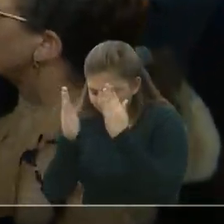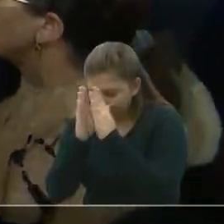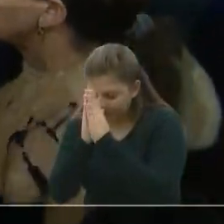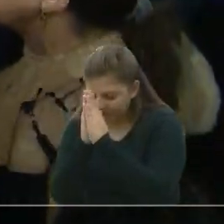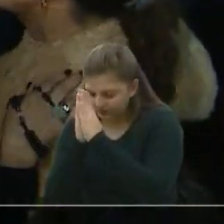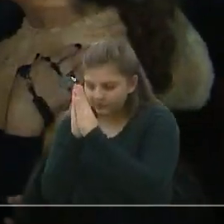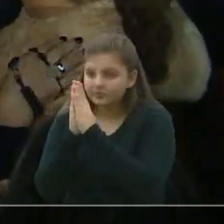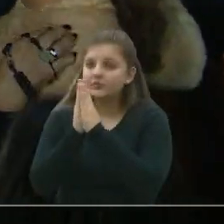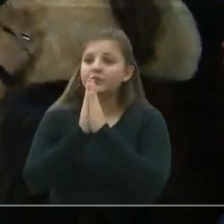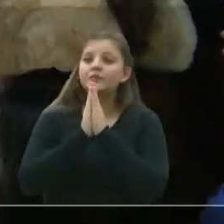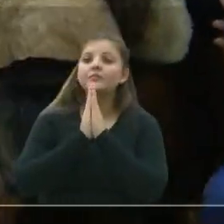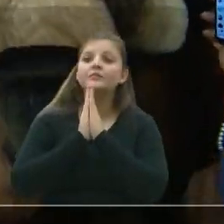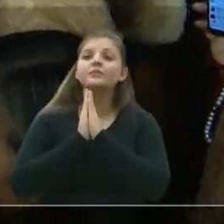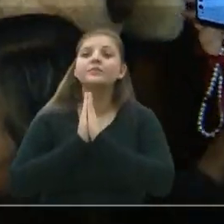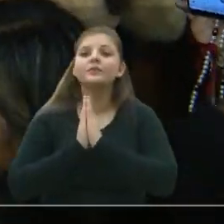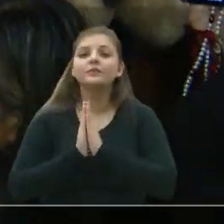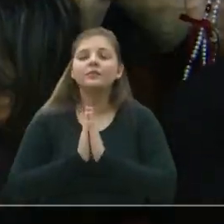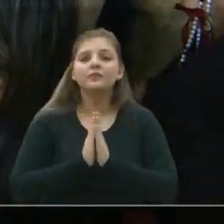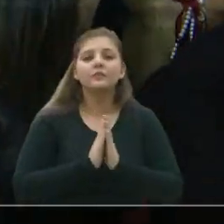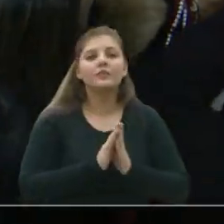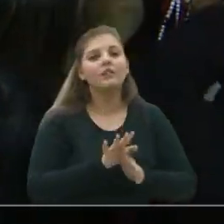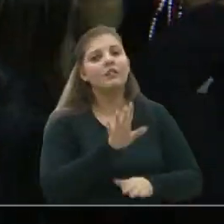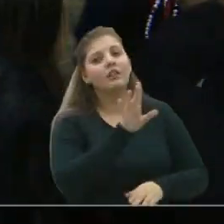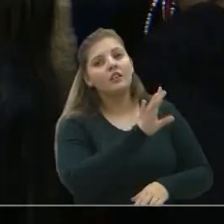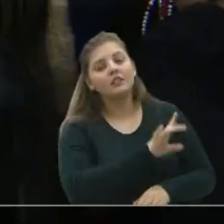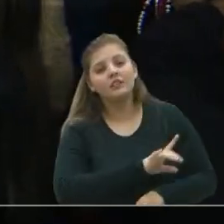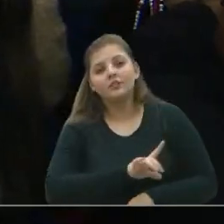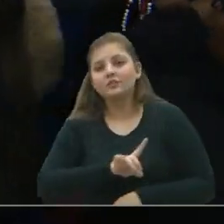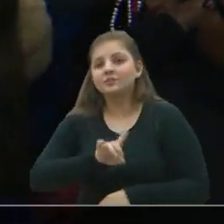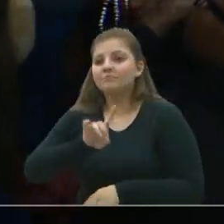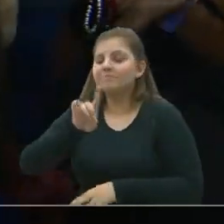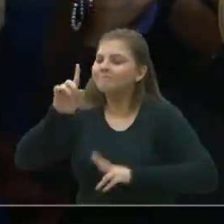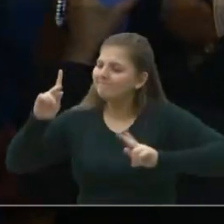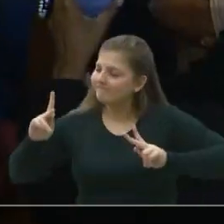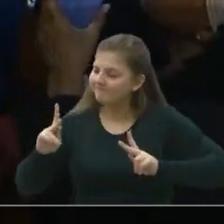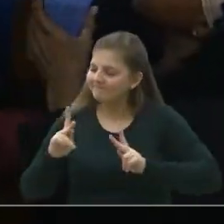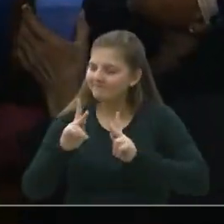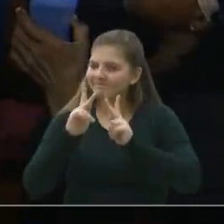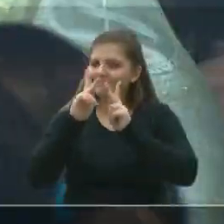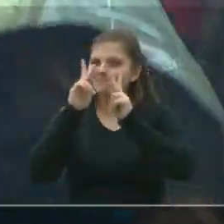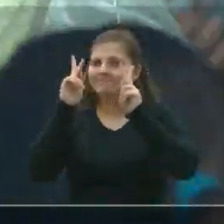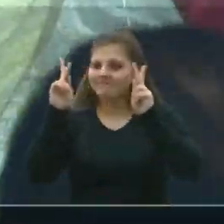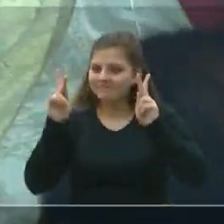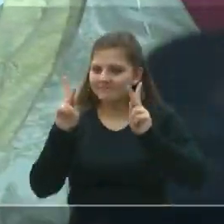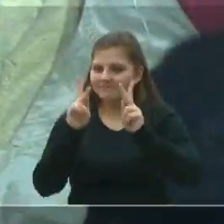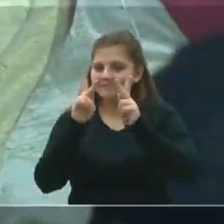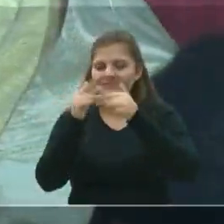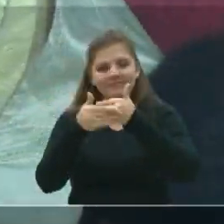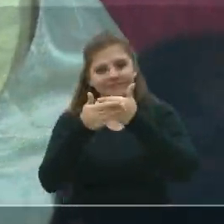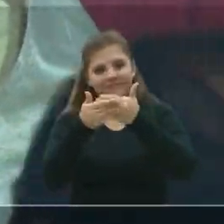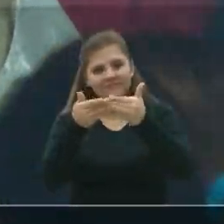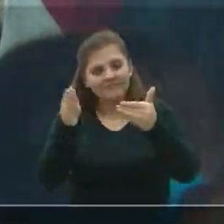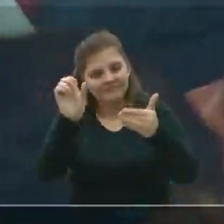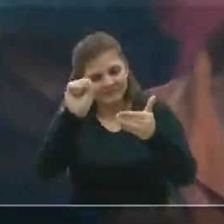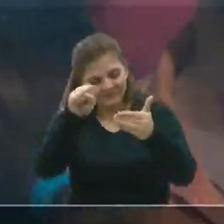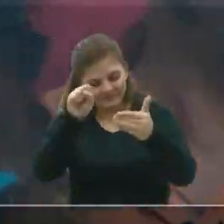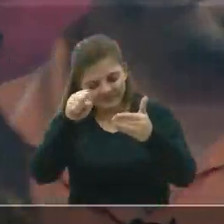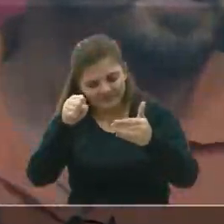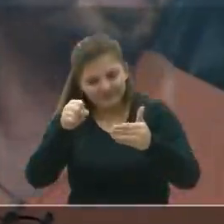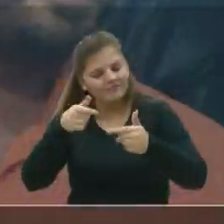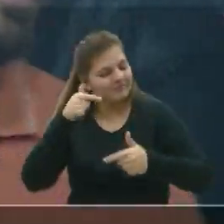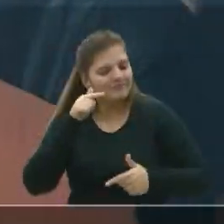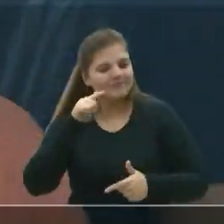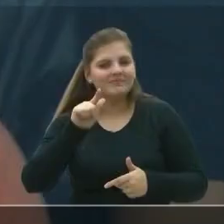Deus vai te fazer vencer. Deus vai te fazer vencer.